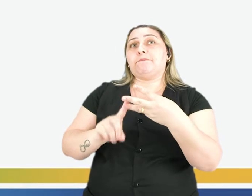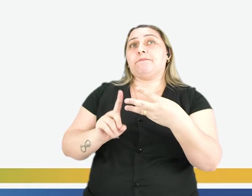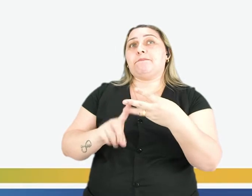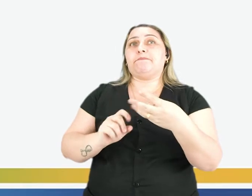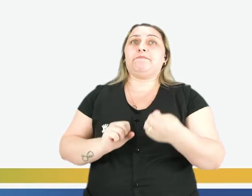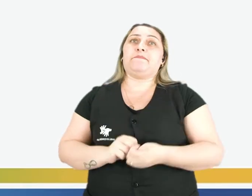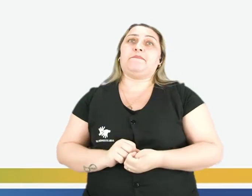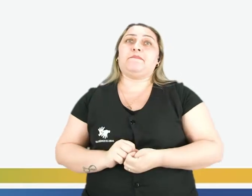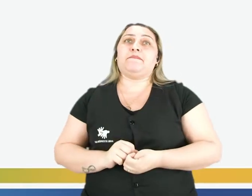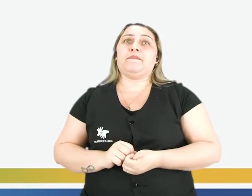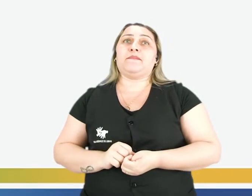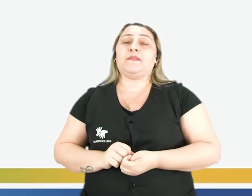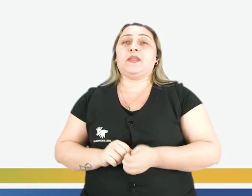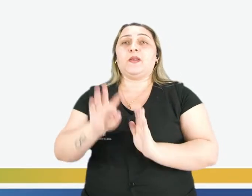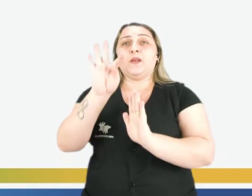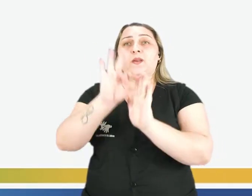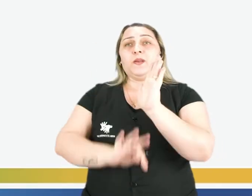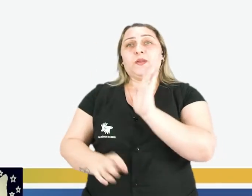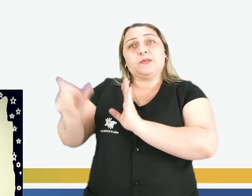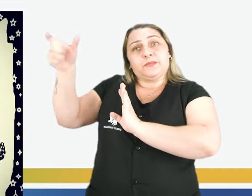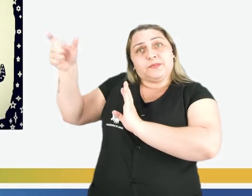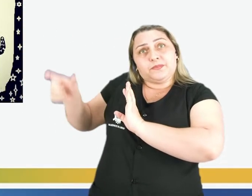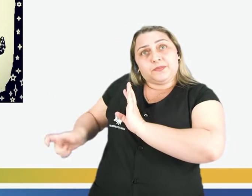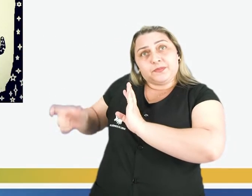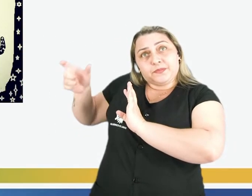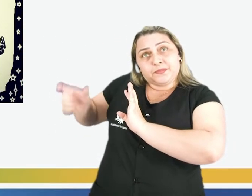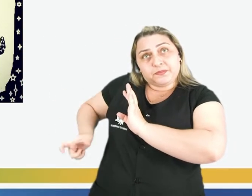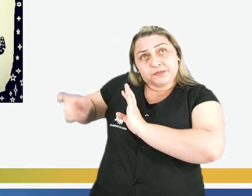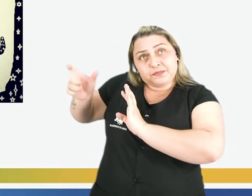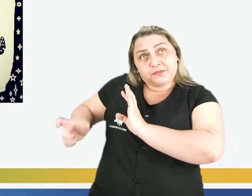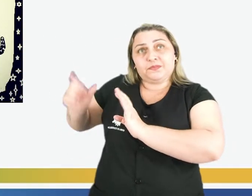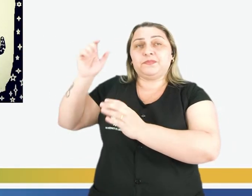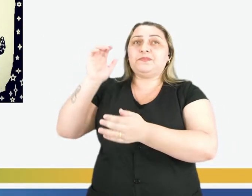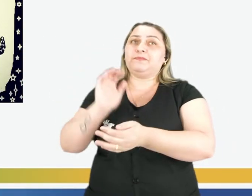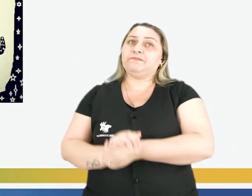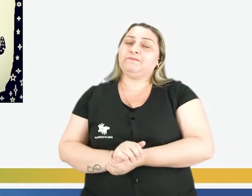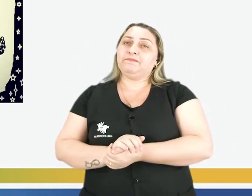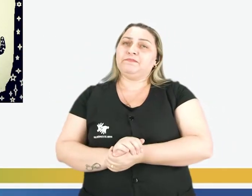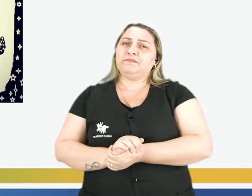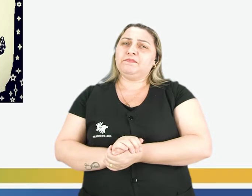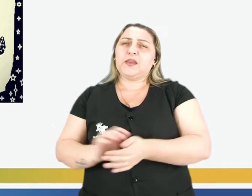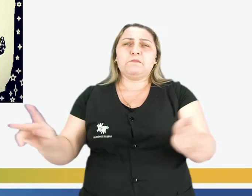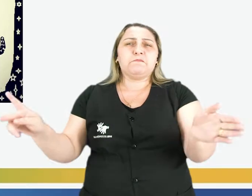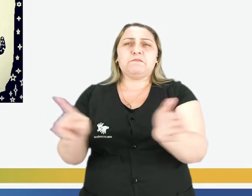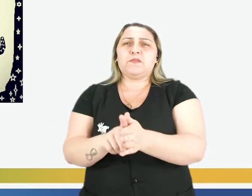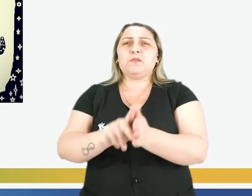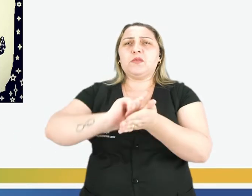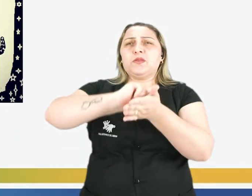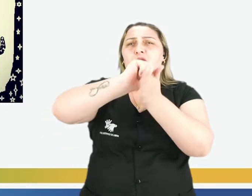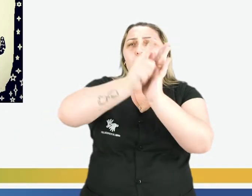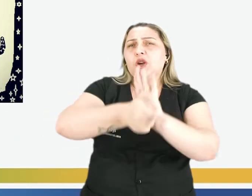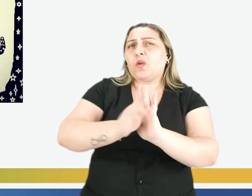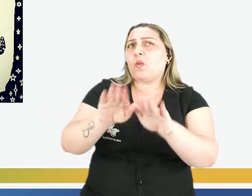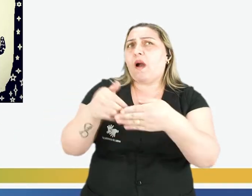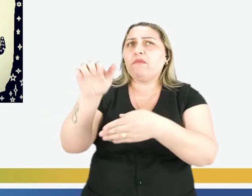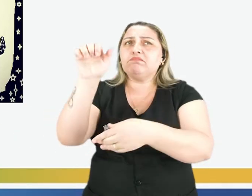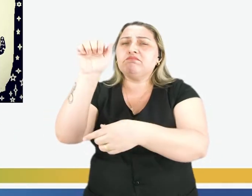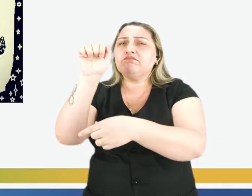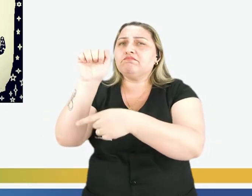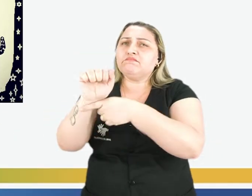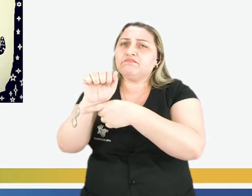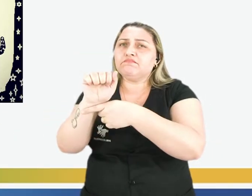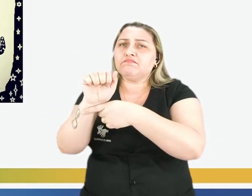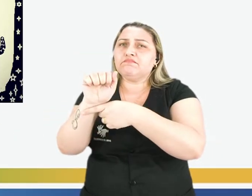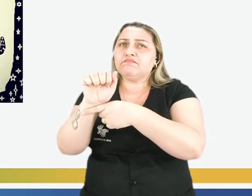Questão 3. O texto ao lado pertence ao gênero. Qual é o gênero?